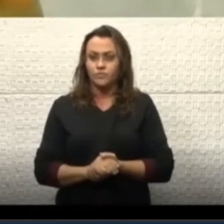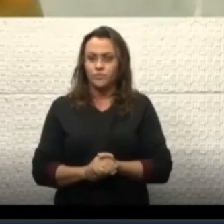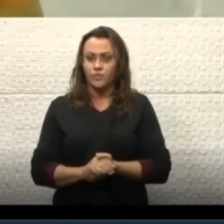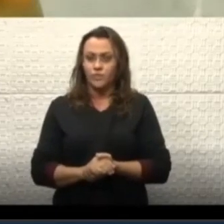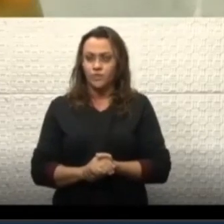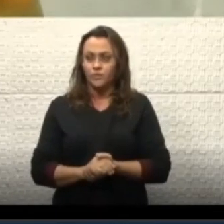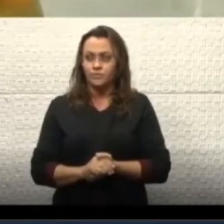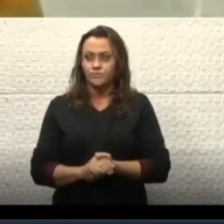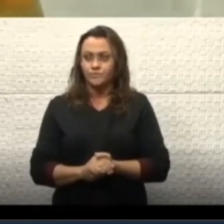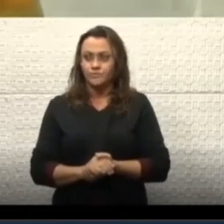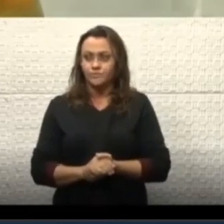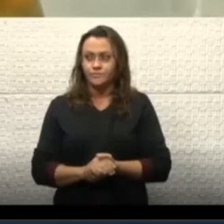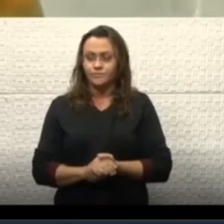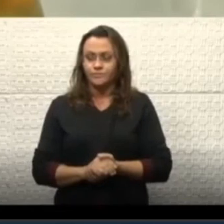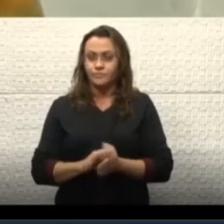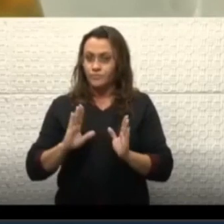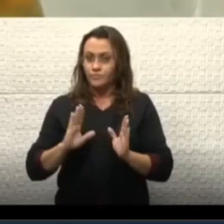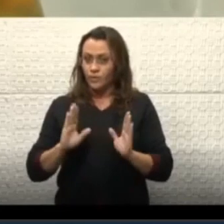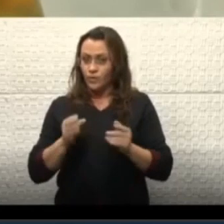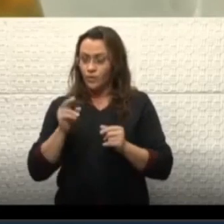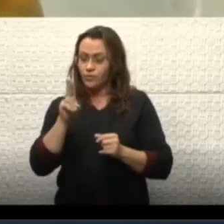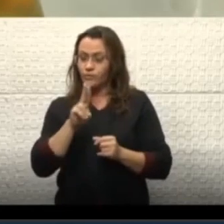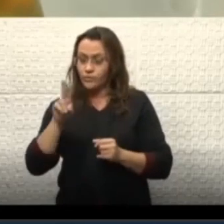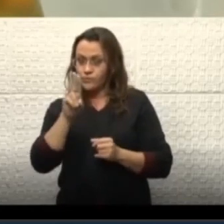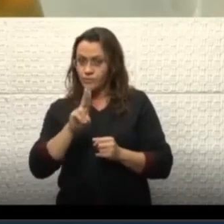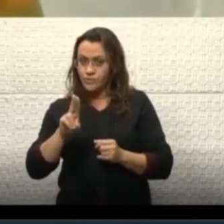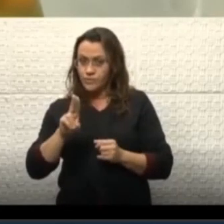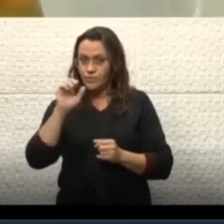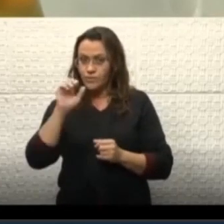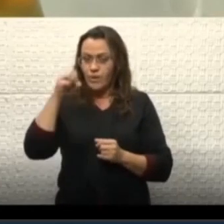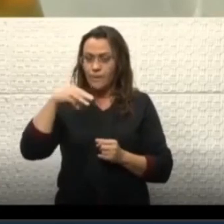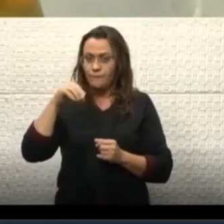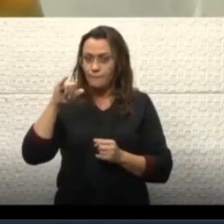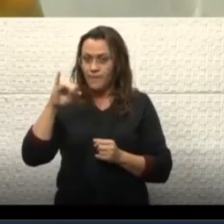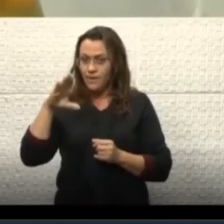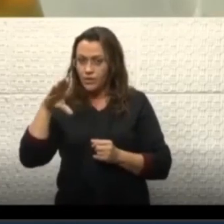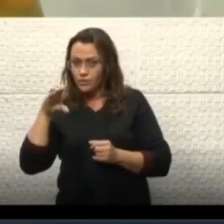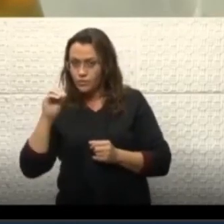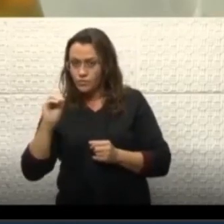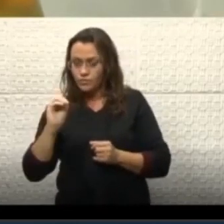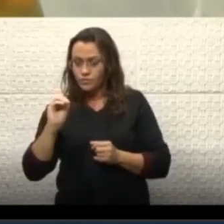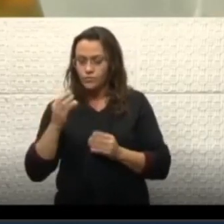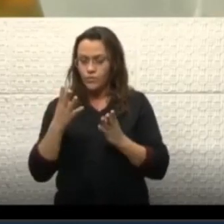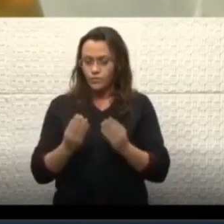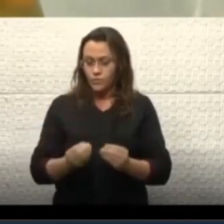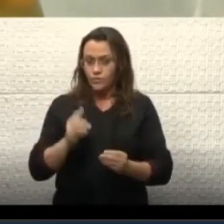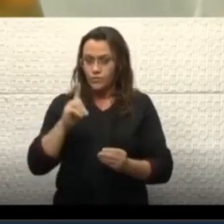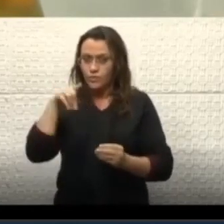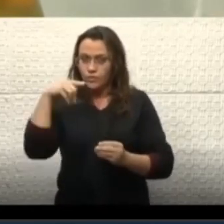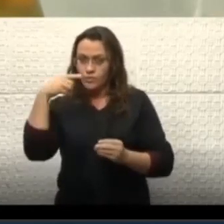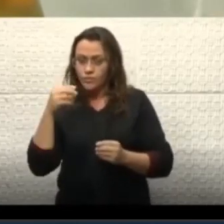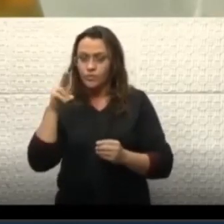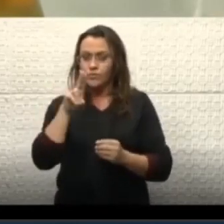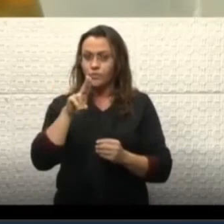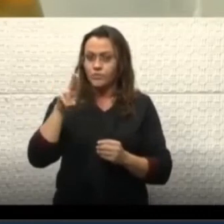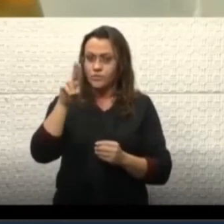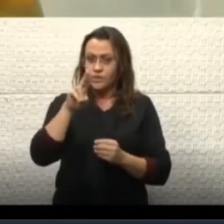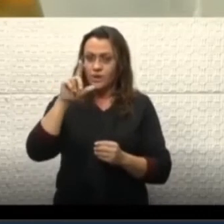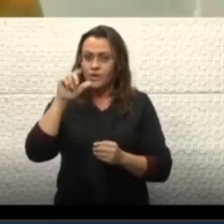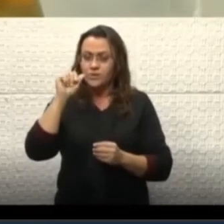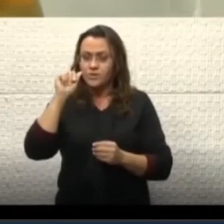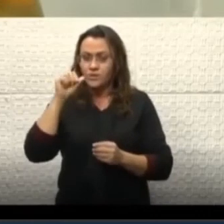vou passar para a filtração agora do amido de milho, terminando de passar a filtração. Depois nós vamos preparar as lâminas,